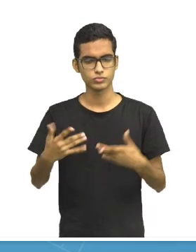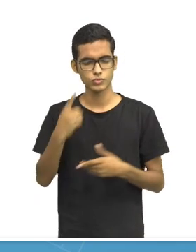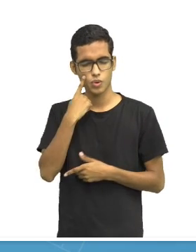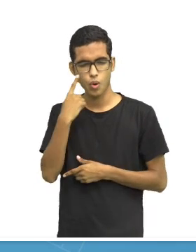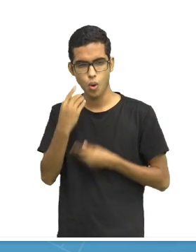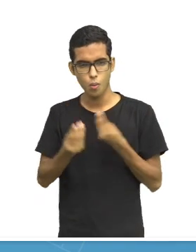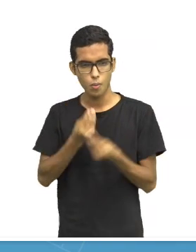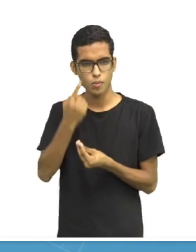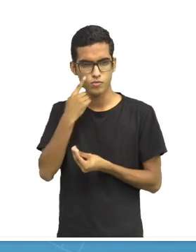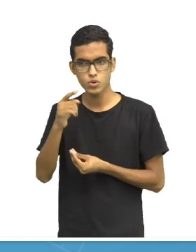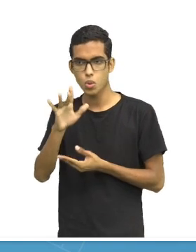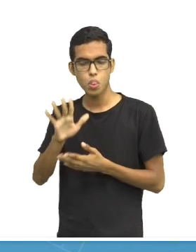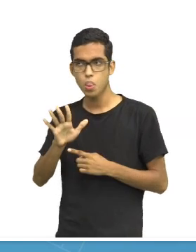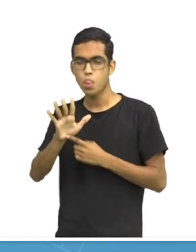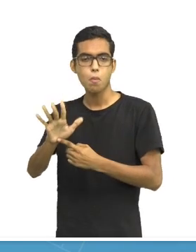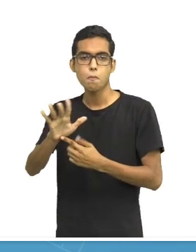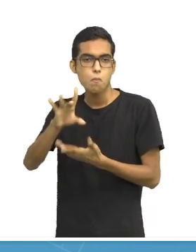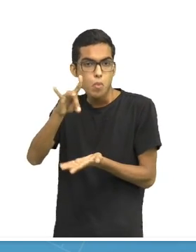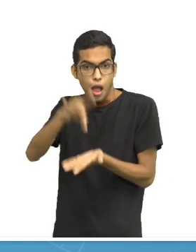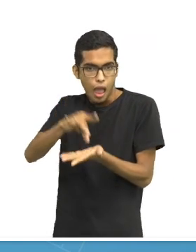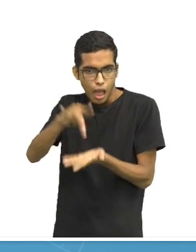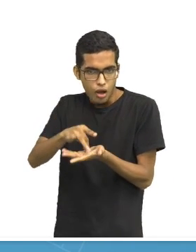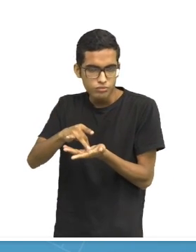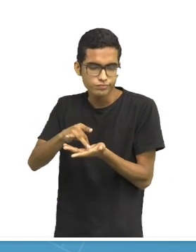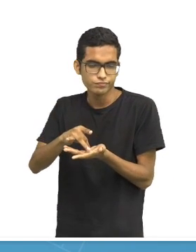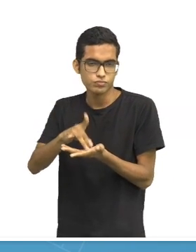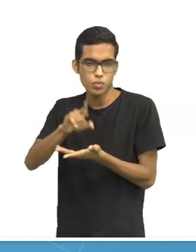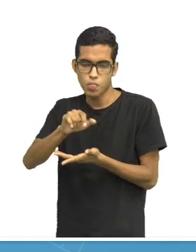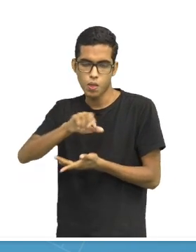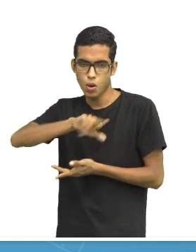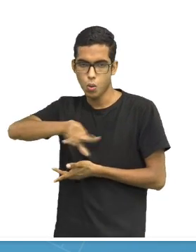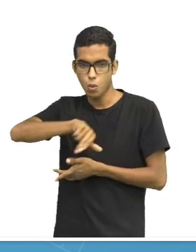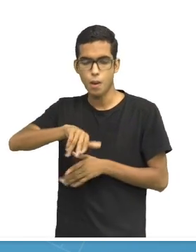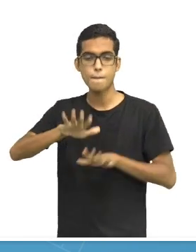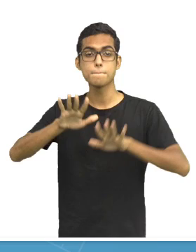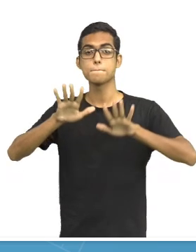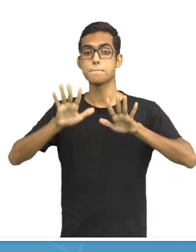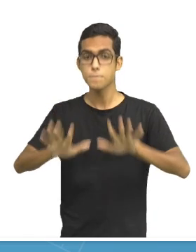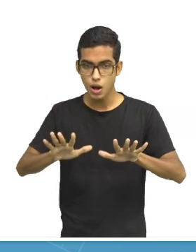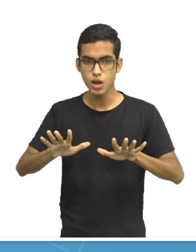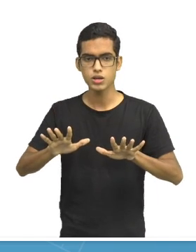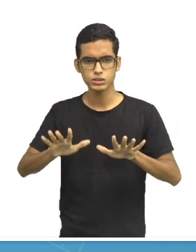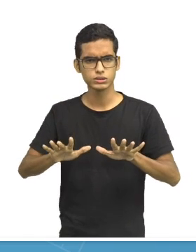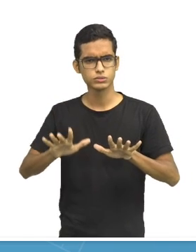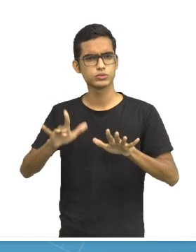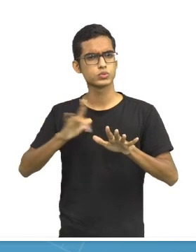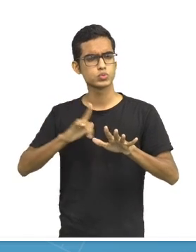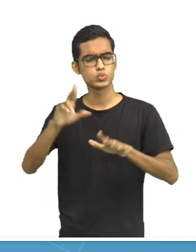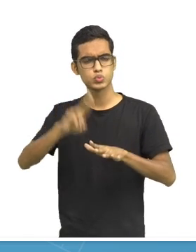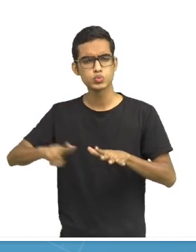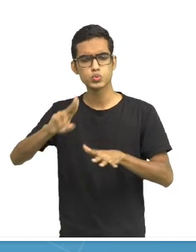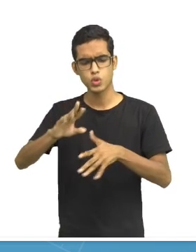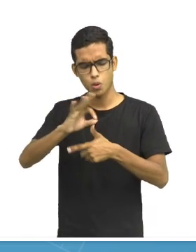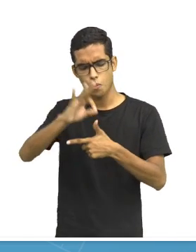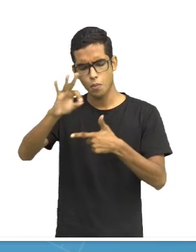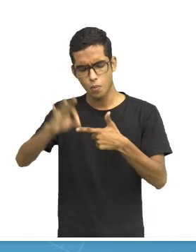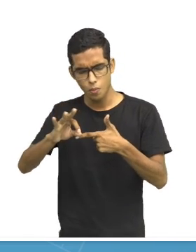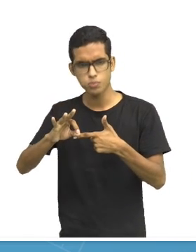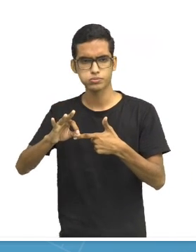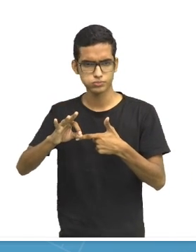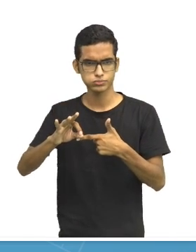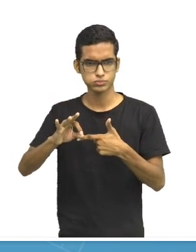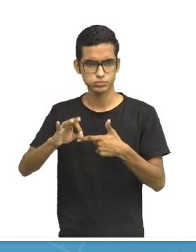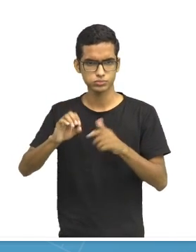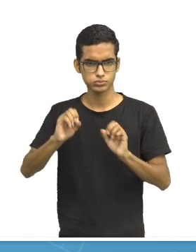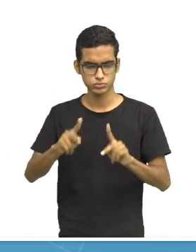ali a realidade, ou seja, não é um desenho realista, e sim com formas geométricas. Então, parabéns para